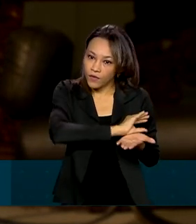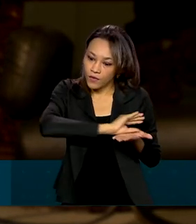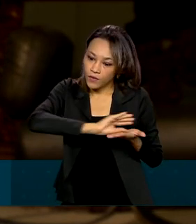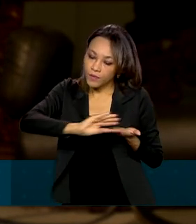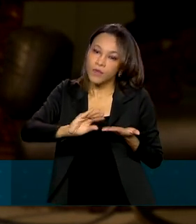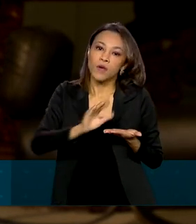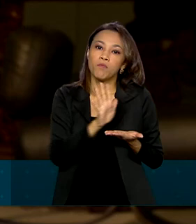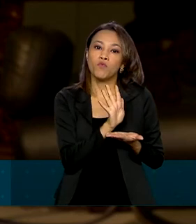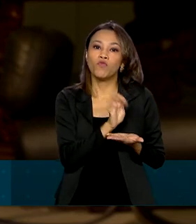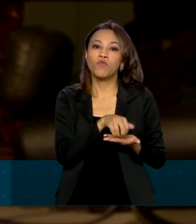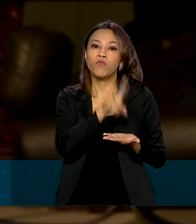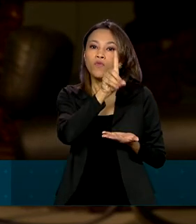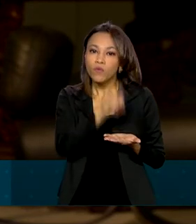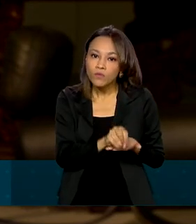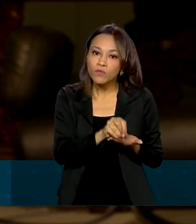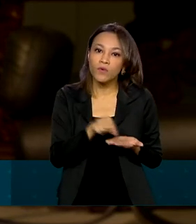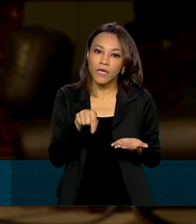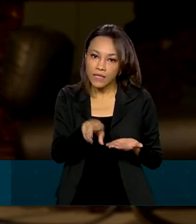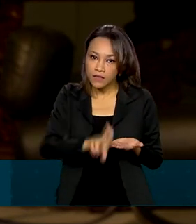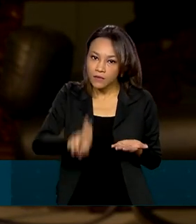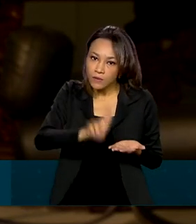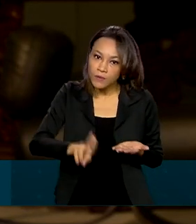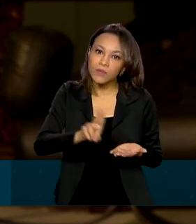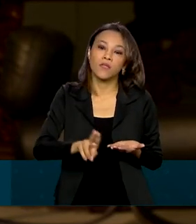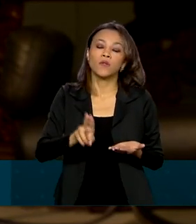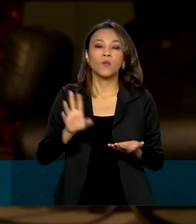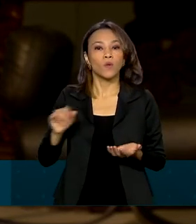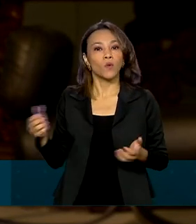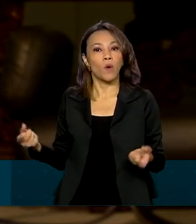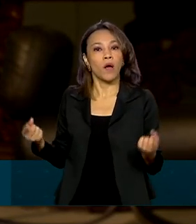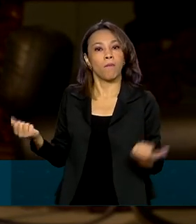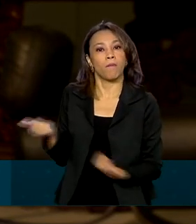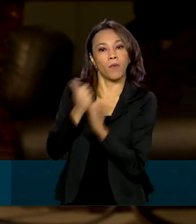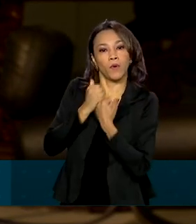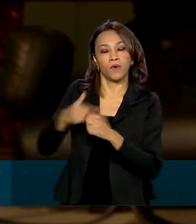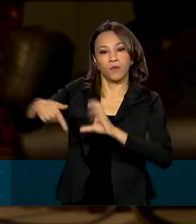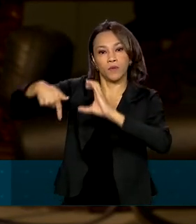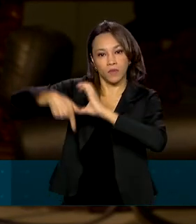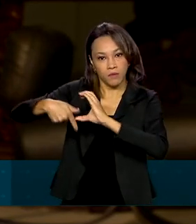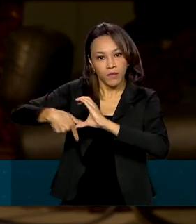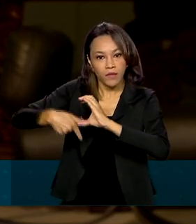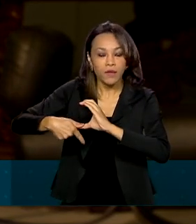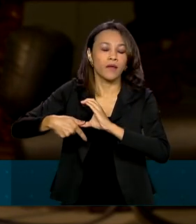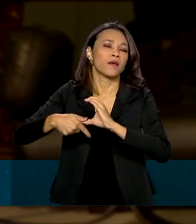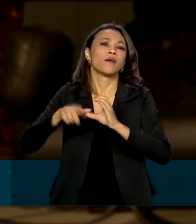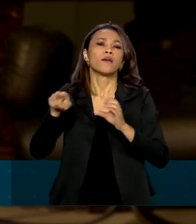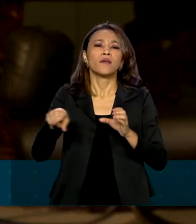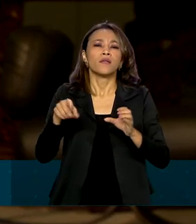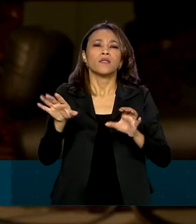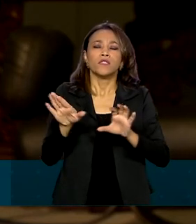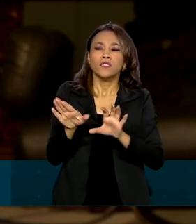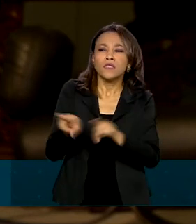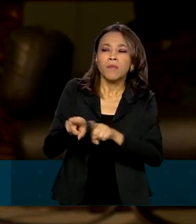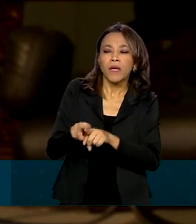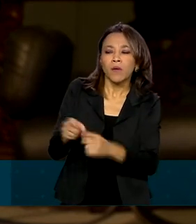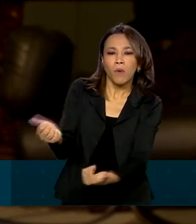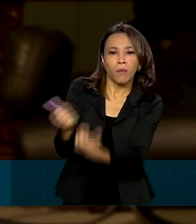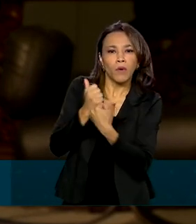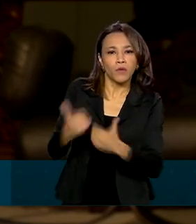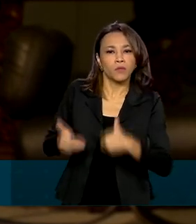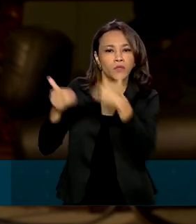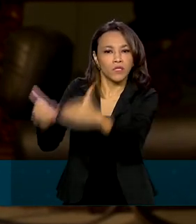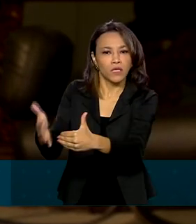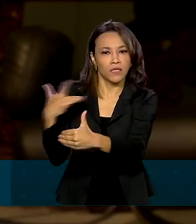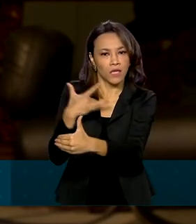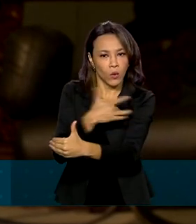Tecnológico. Nós aplicamos, através do CNPq, 30 milhões de dólares, numa chamada conjunta com o Ministério da Saúde, que investiu 20